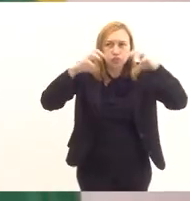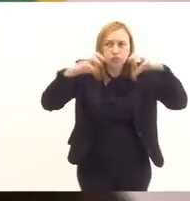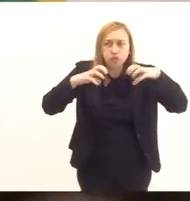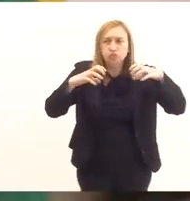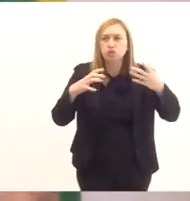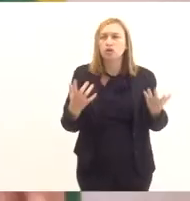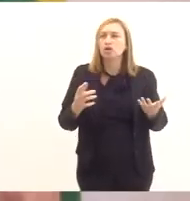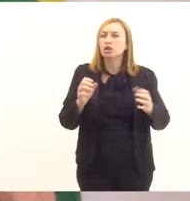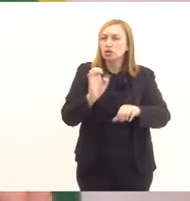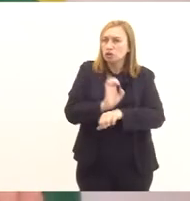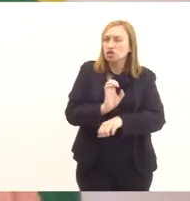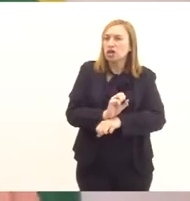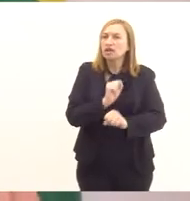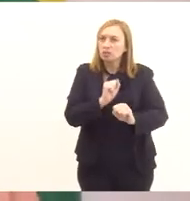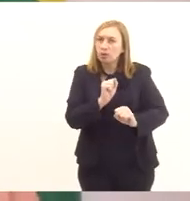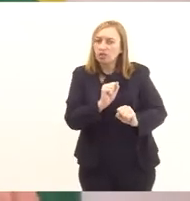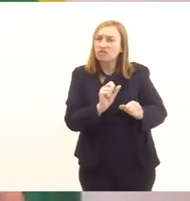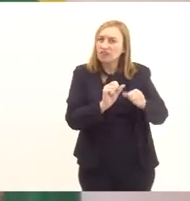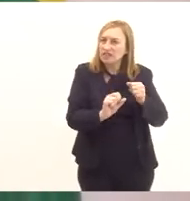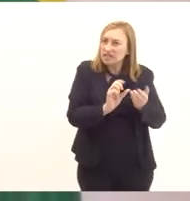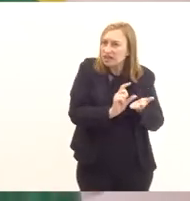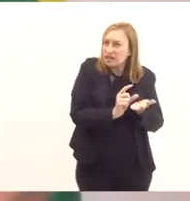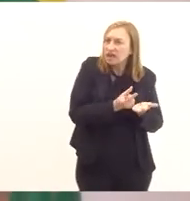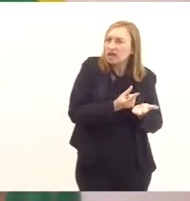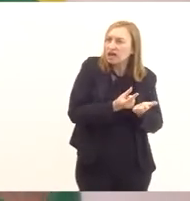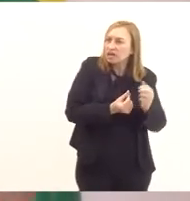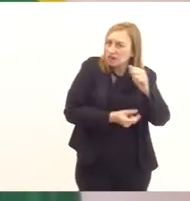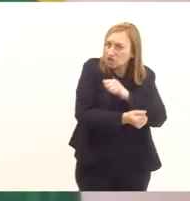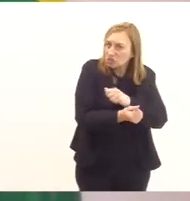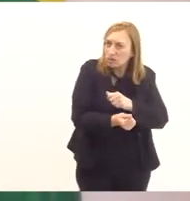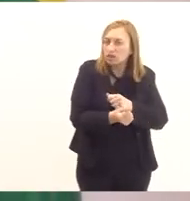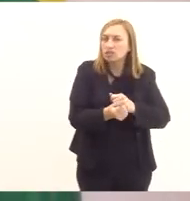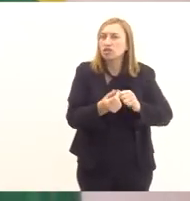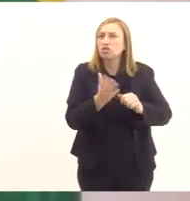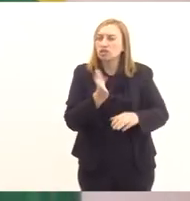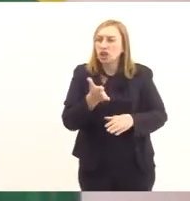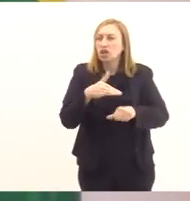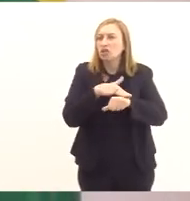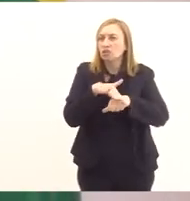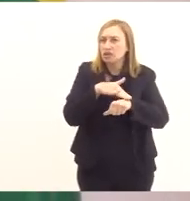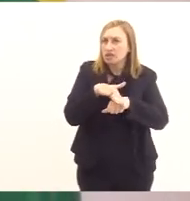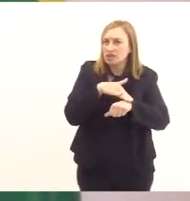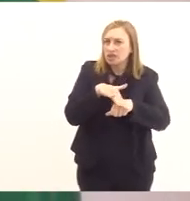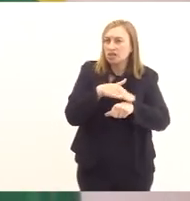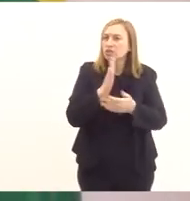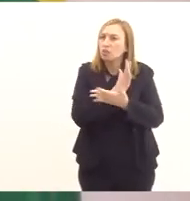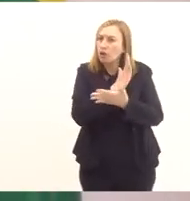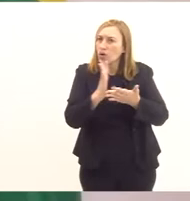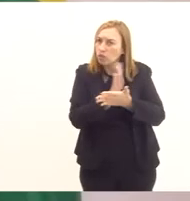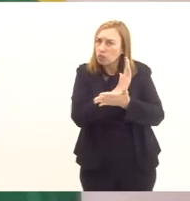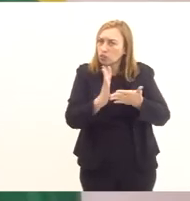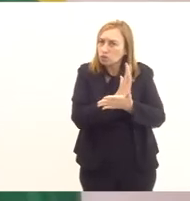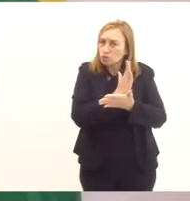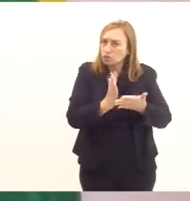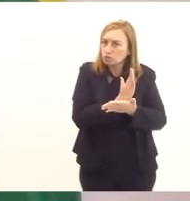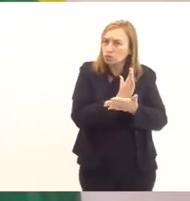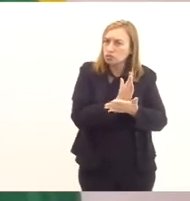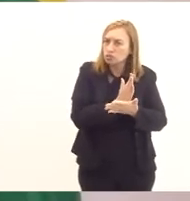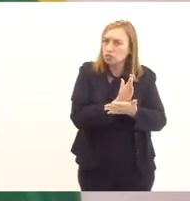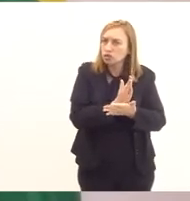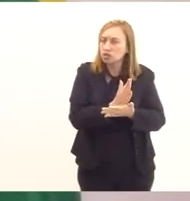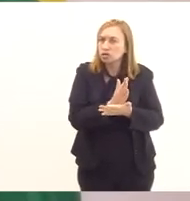investimentos que o estado pode fazer realizar e a gente já fez aí uma uma conversa nos Bastidores com algumas autoridades da Defesa Civil